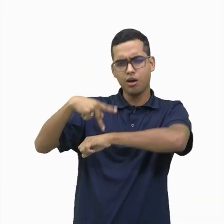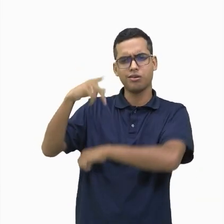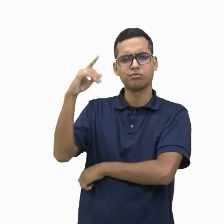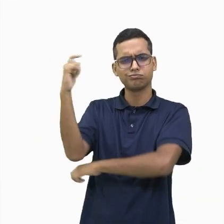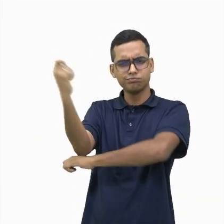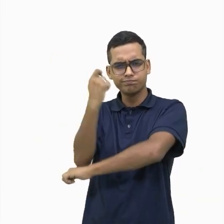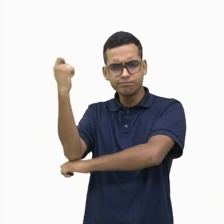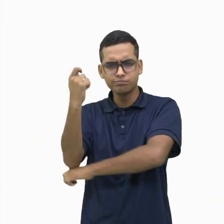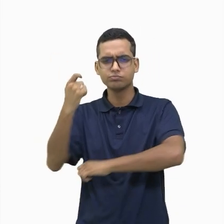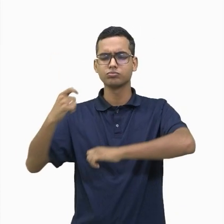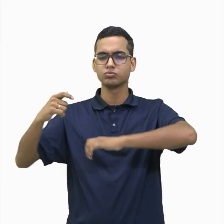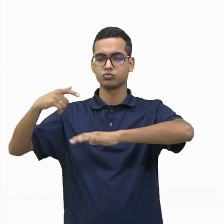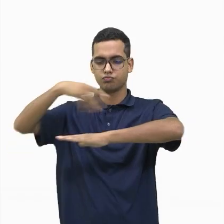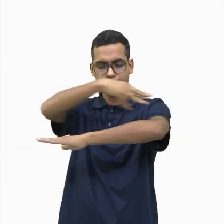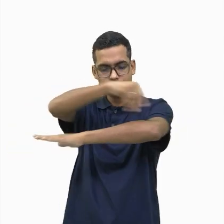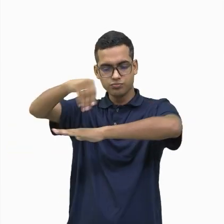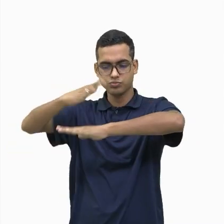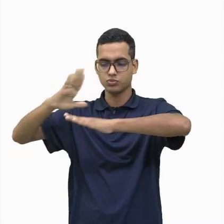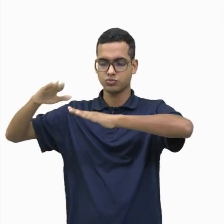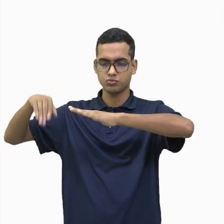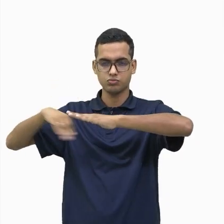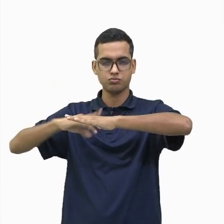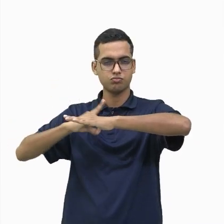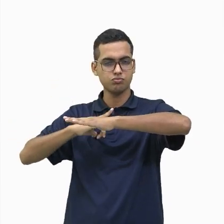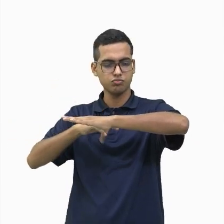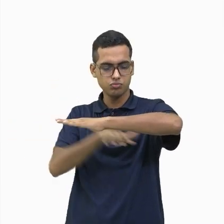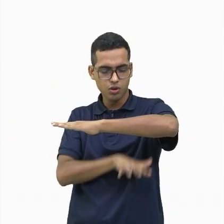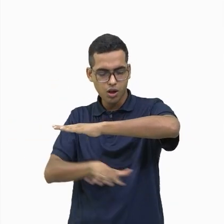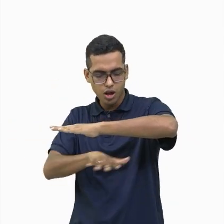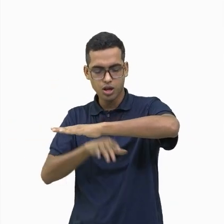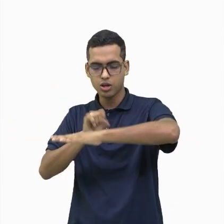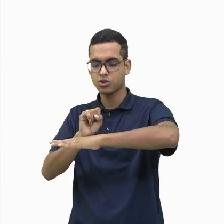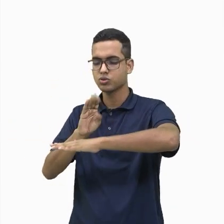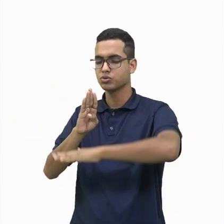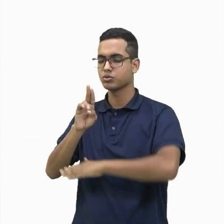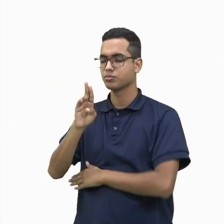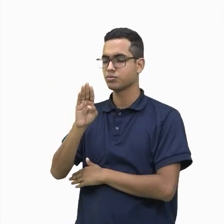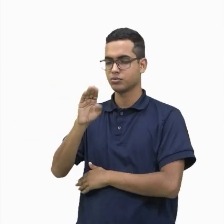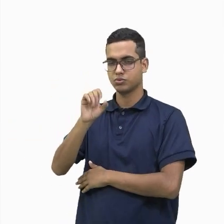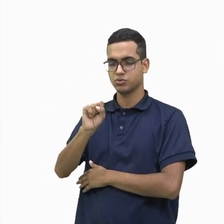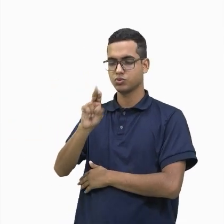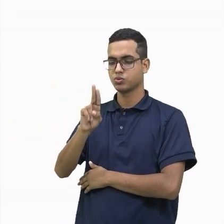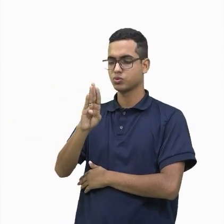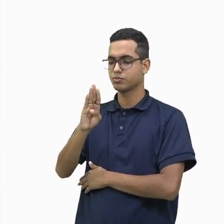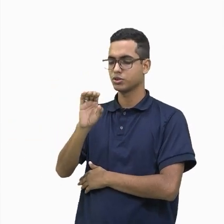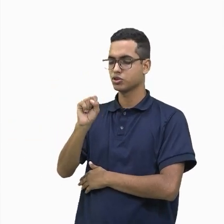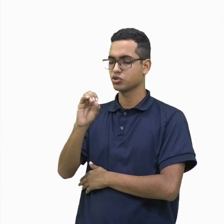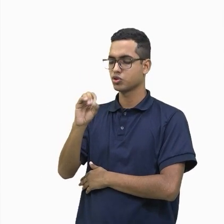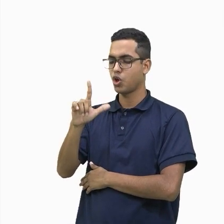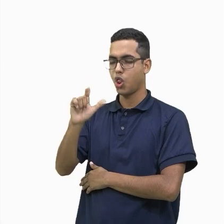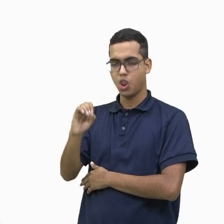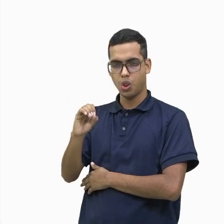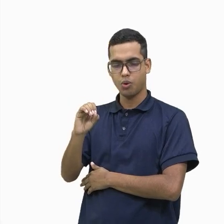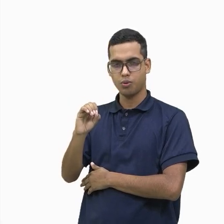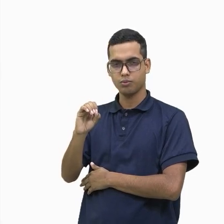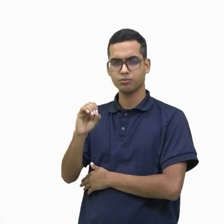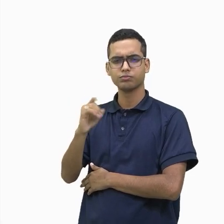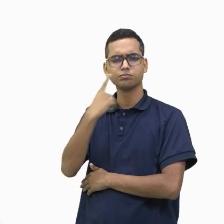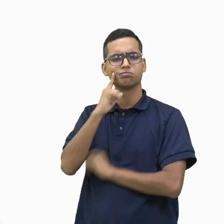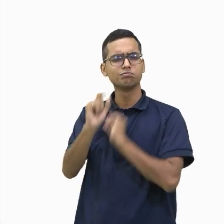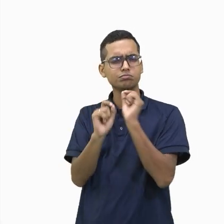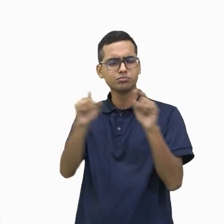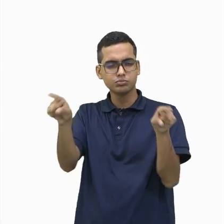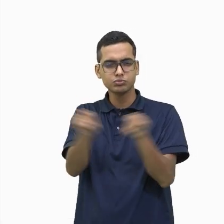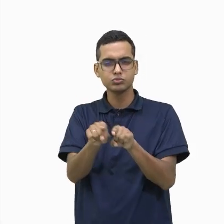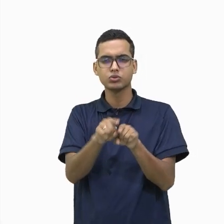vai ser também rica em jazidas minerais, tanto na parte do petróleo, também do gás natural,